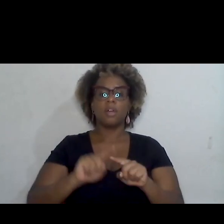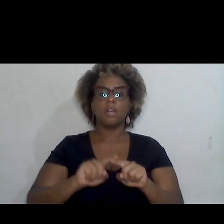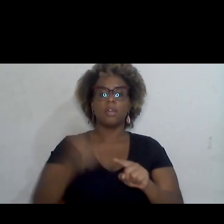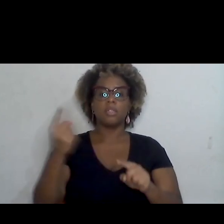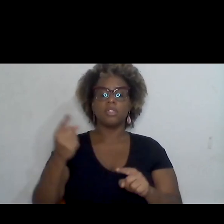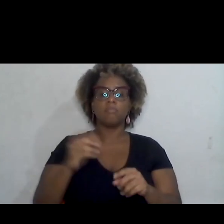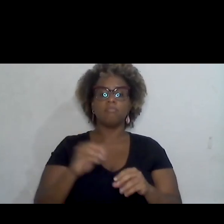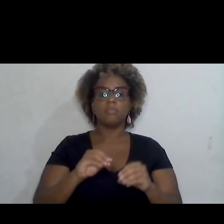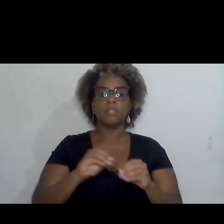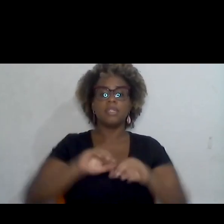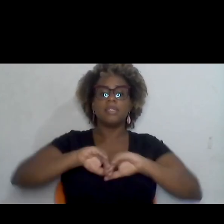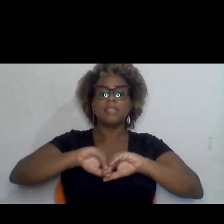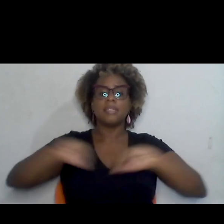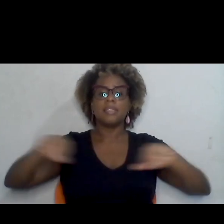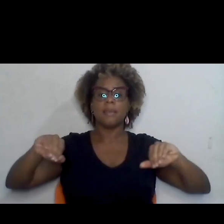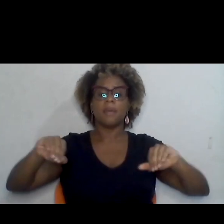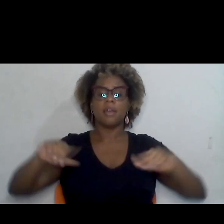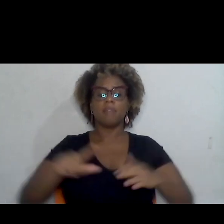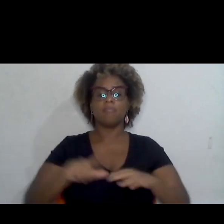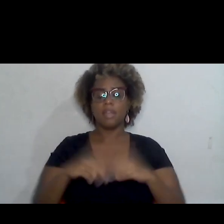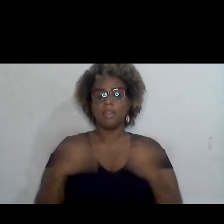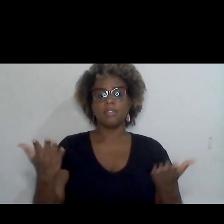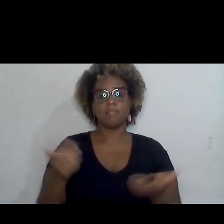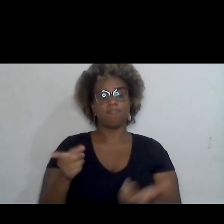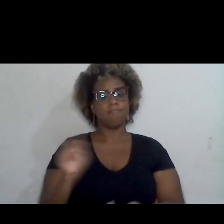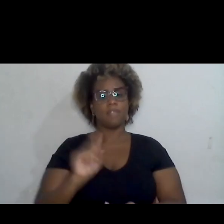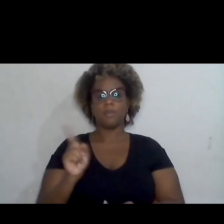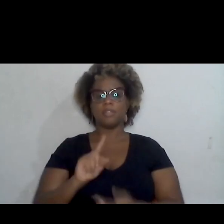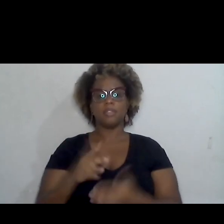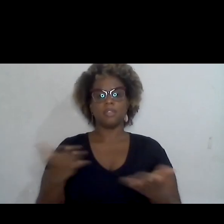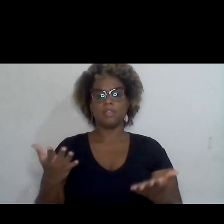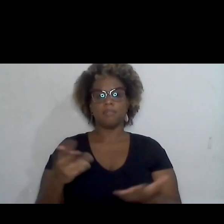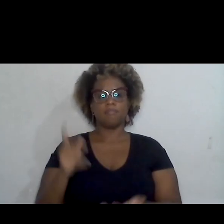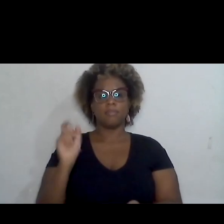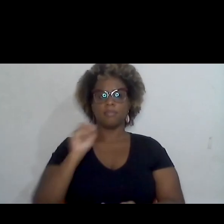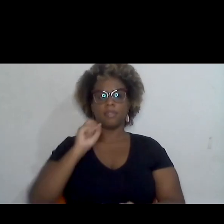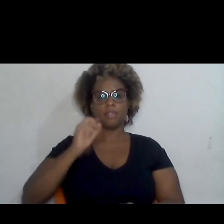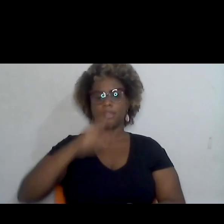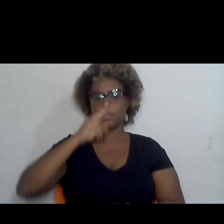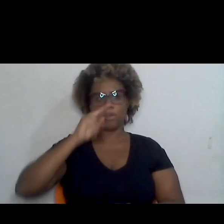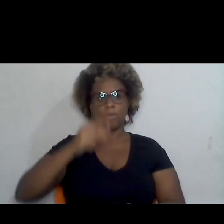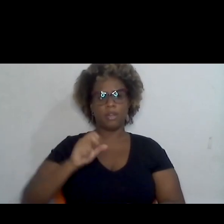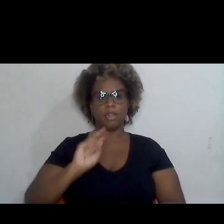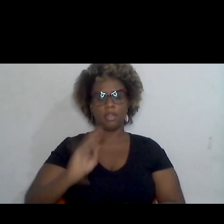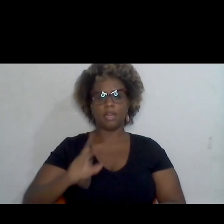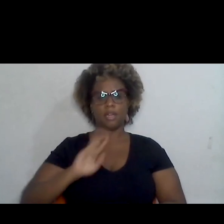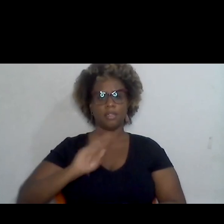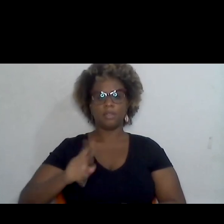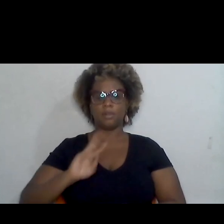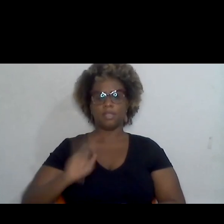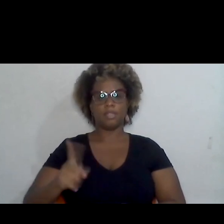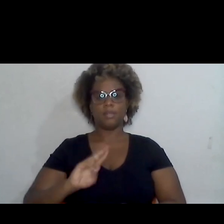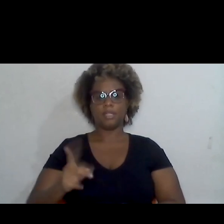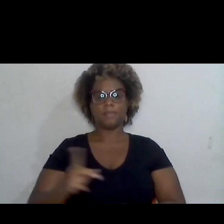porque era um governo do PT. Não é assim, gente, que as coisas funcionam. Mas, repito, não estamos aqui para ficar falando do passado.